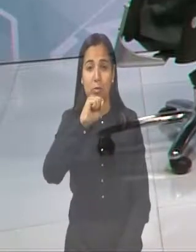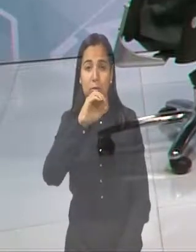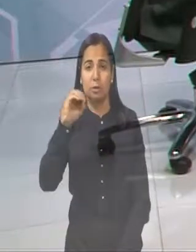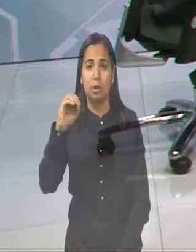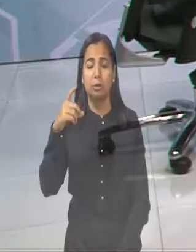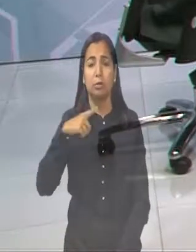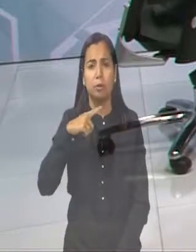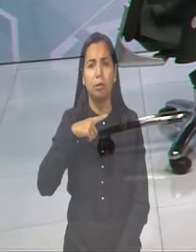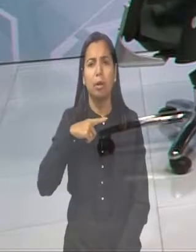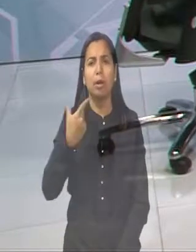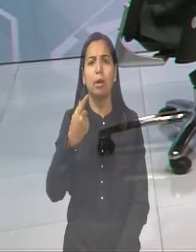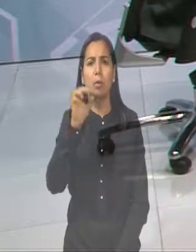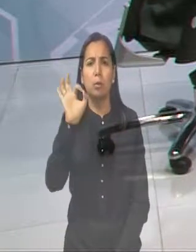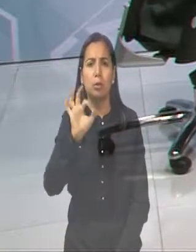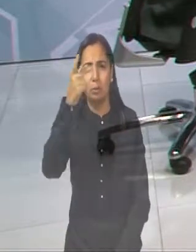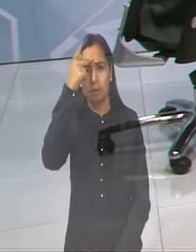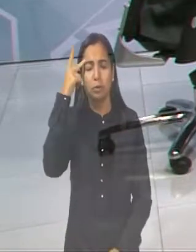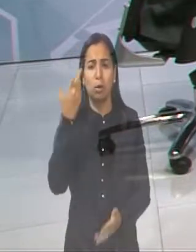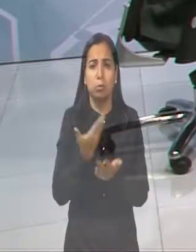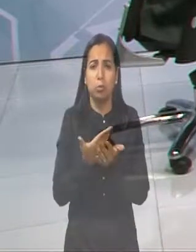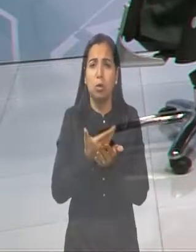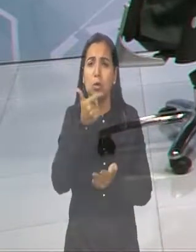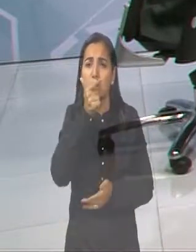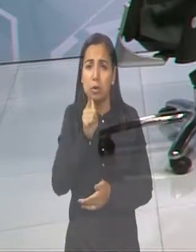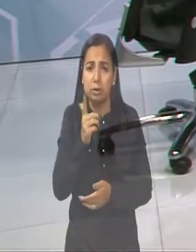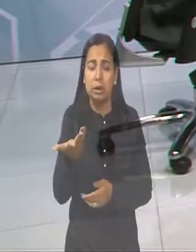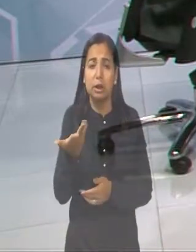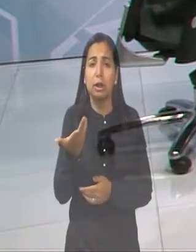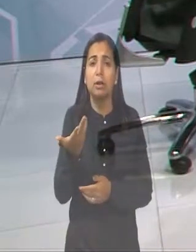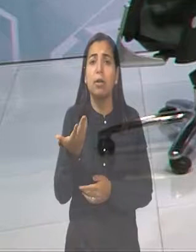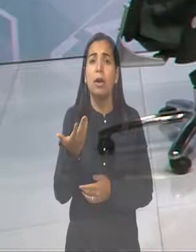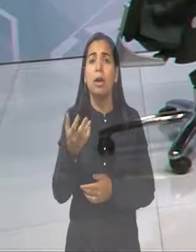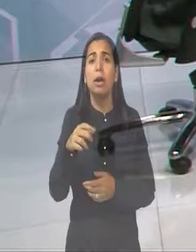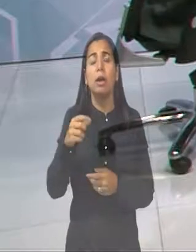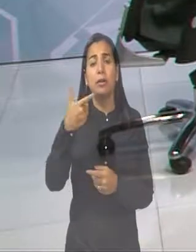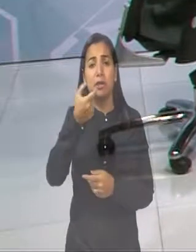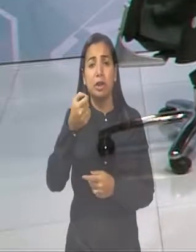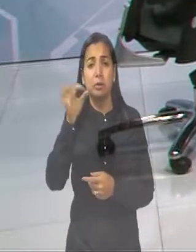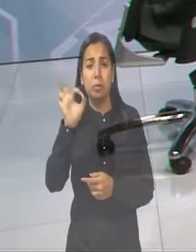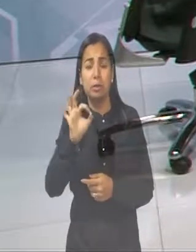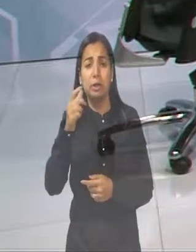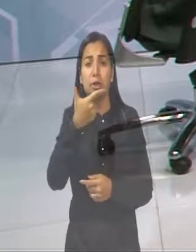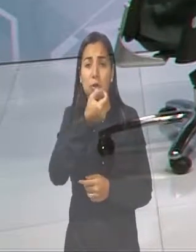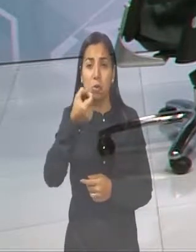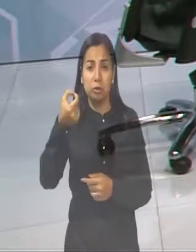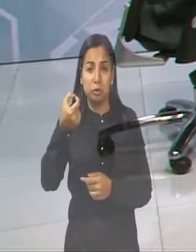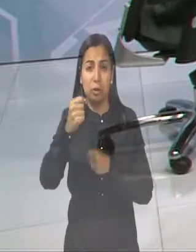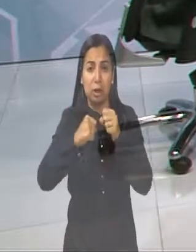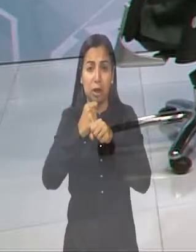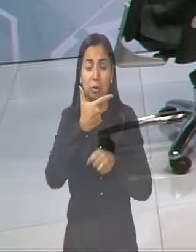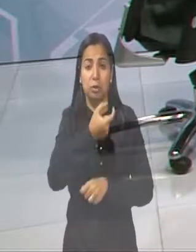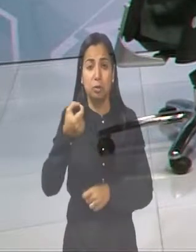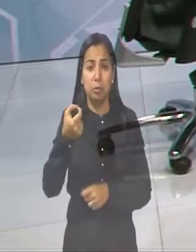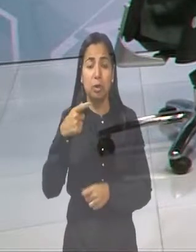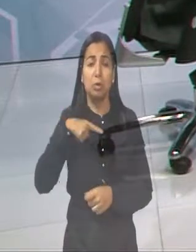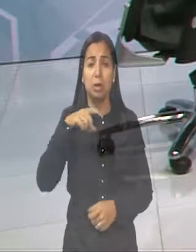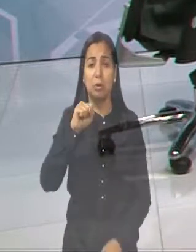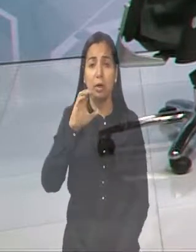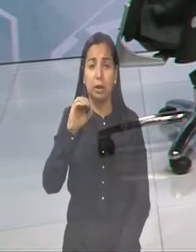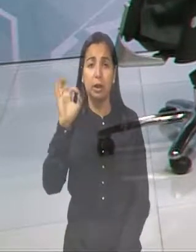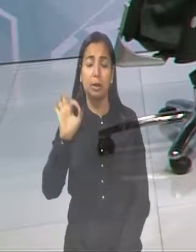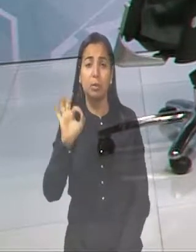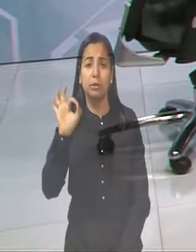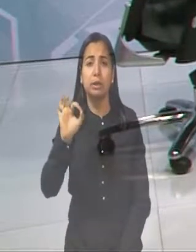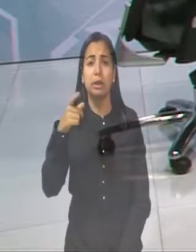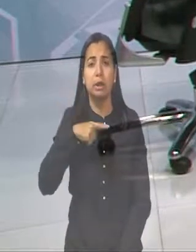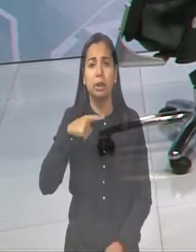pessoas alfabetizadas, em 1900 elas já eram 20%, em 2000 elas já eram 83%, então isso é